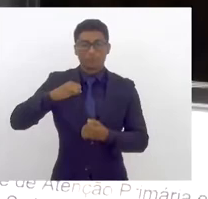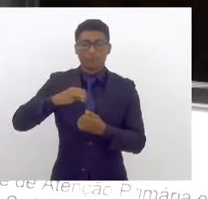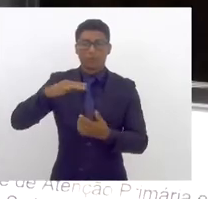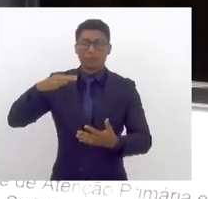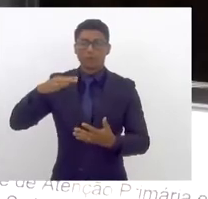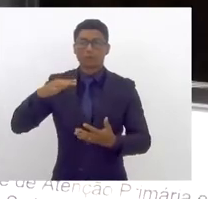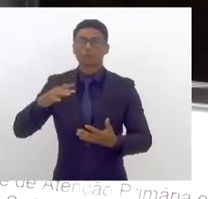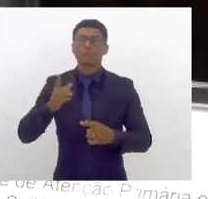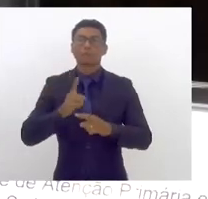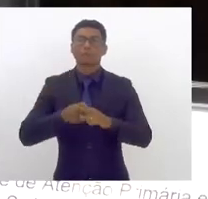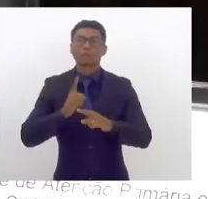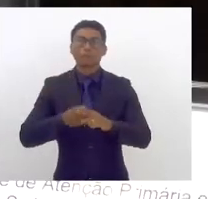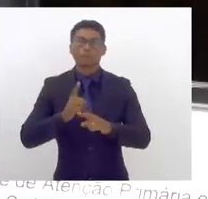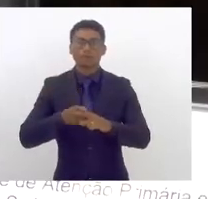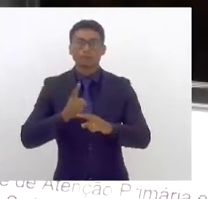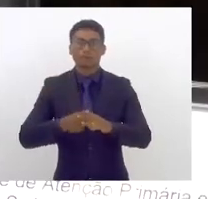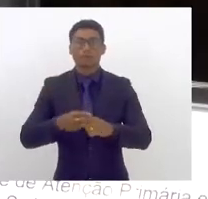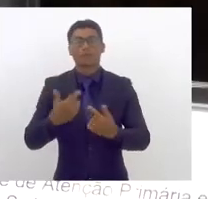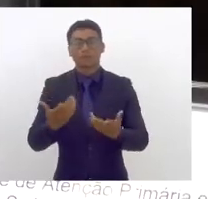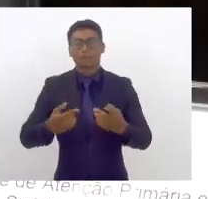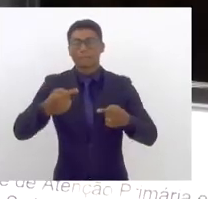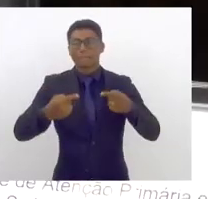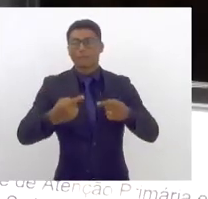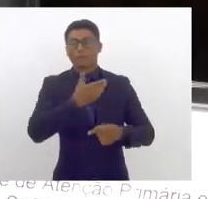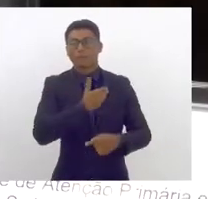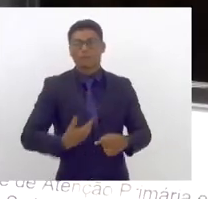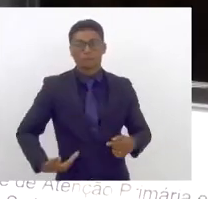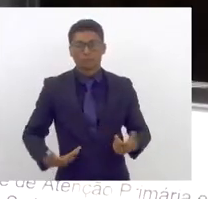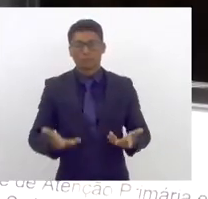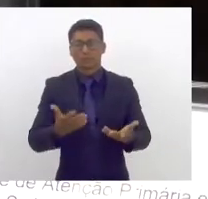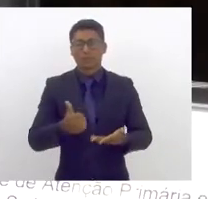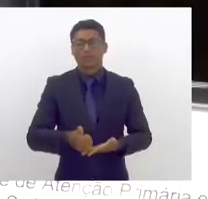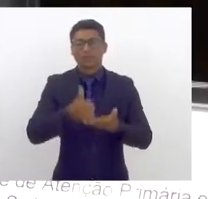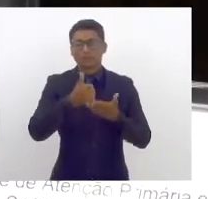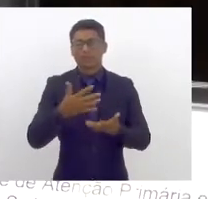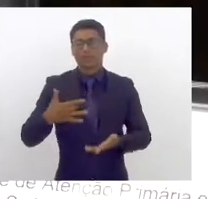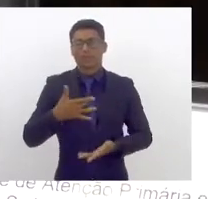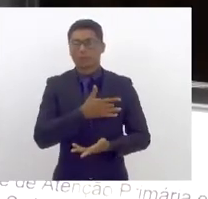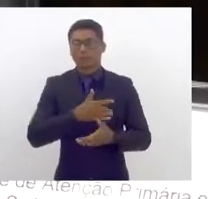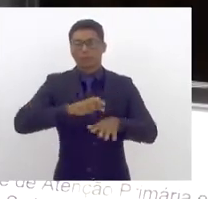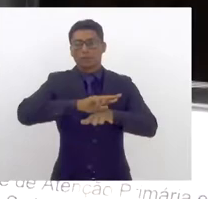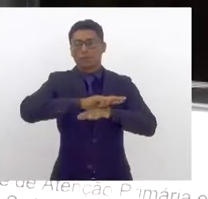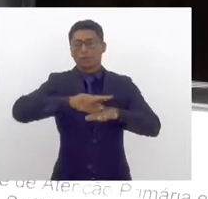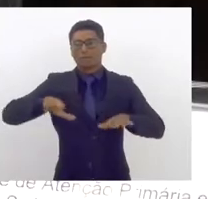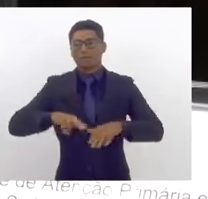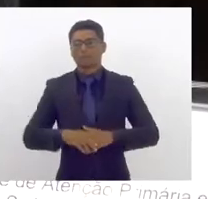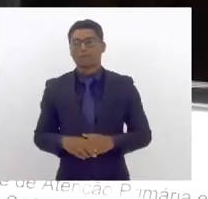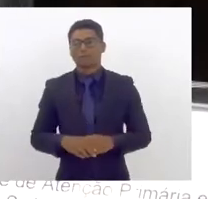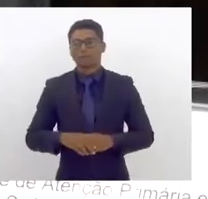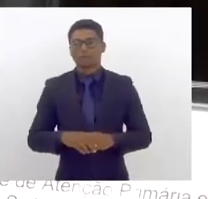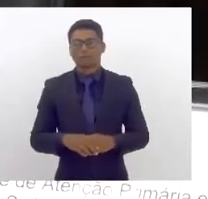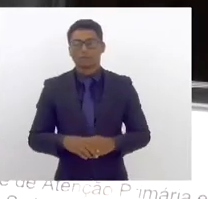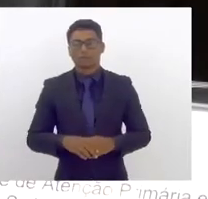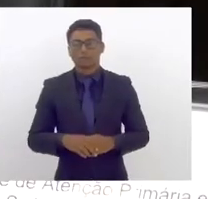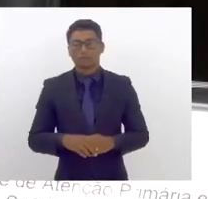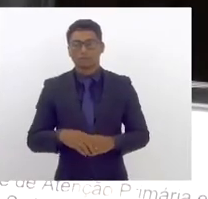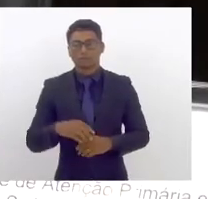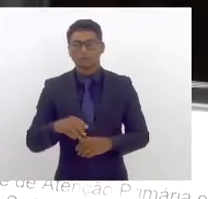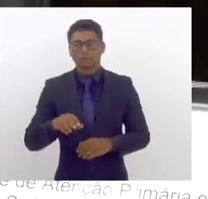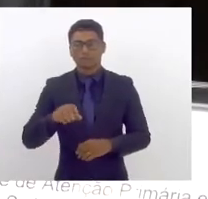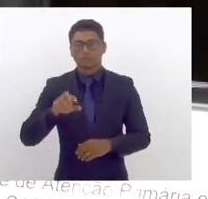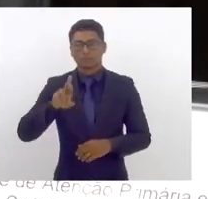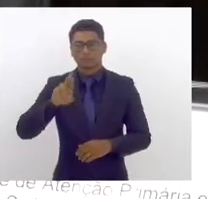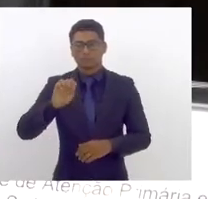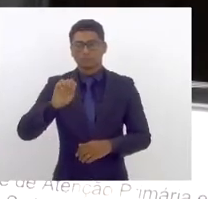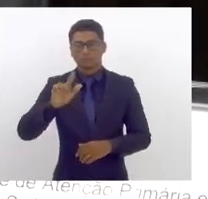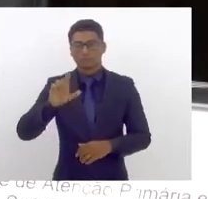da diversificação dessas políticas de assistência à saúde aí eu falo da amplitude no sentido de que ralene coloca